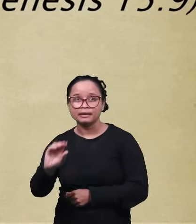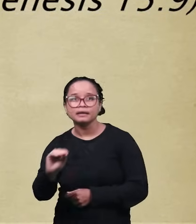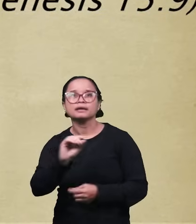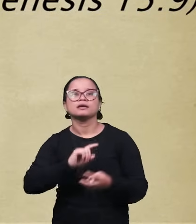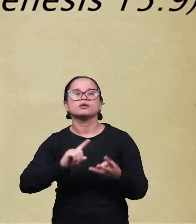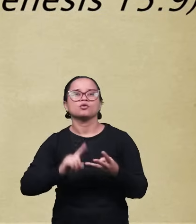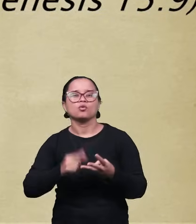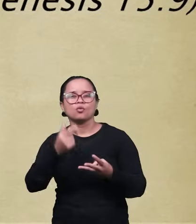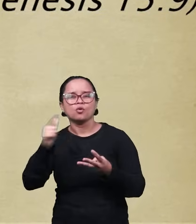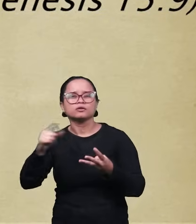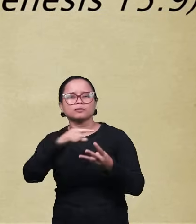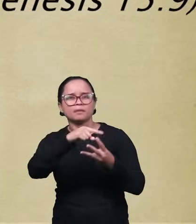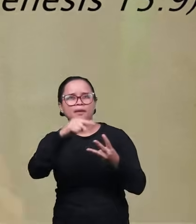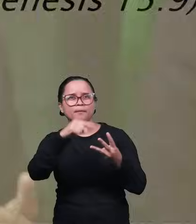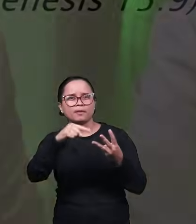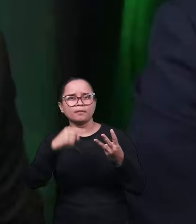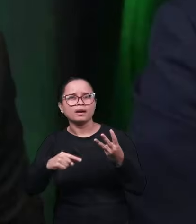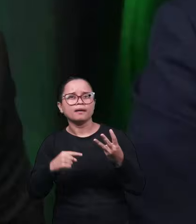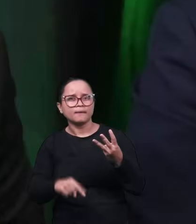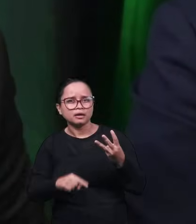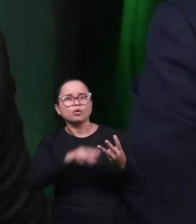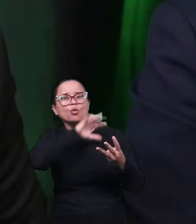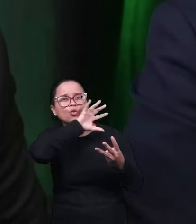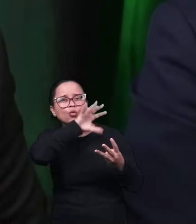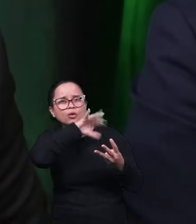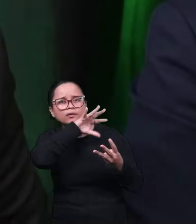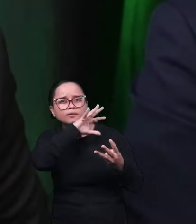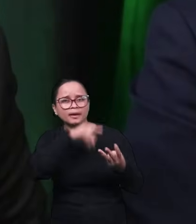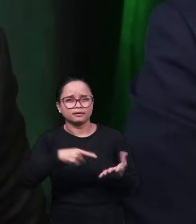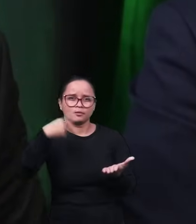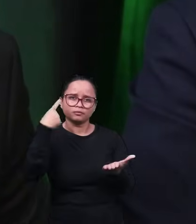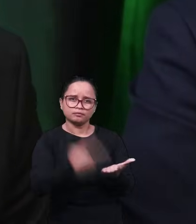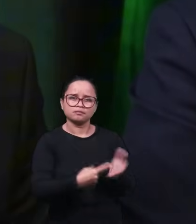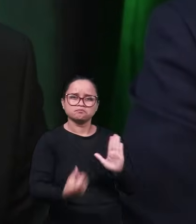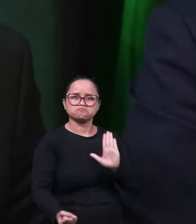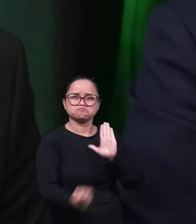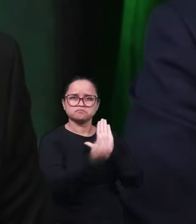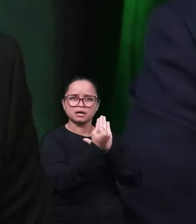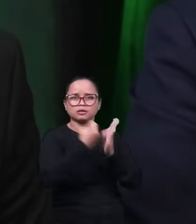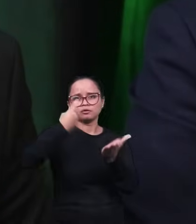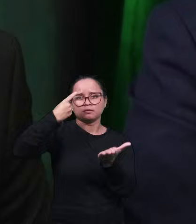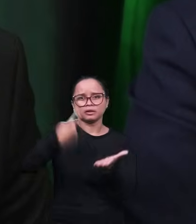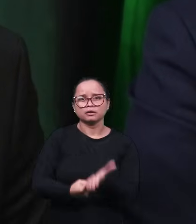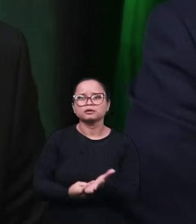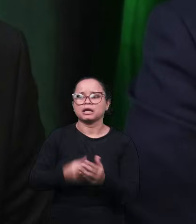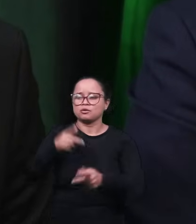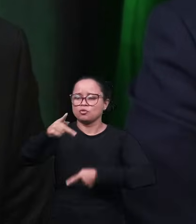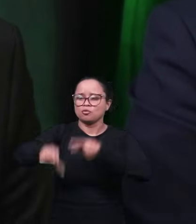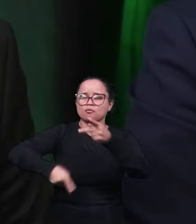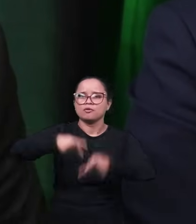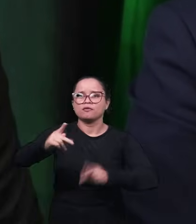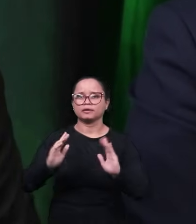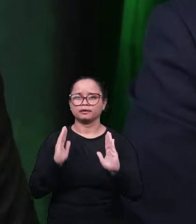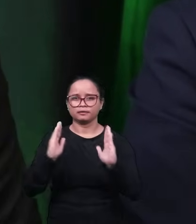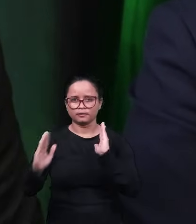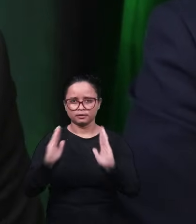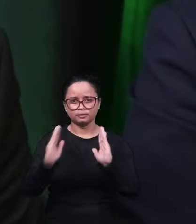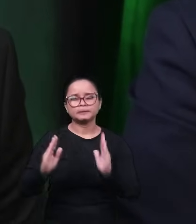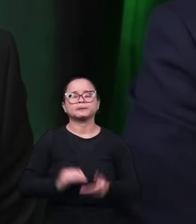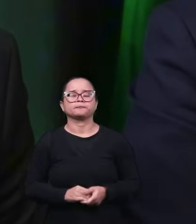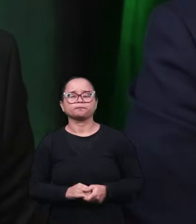animais seriam usados para selar esta aliança. Era comum entre os povos daquela época, ali no Antigo Oriente